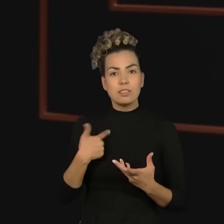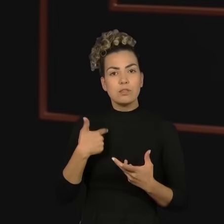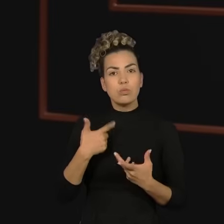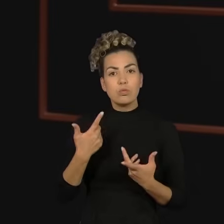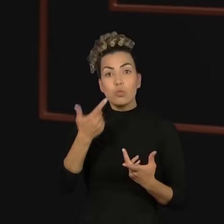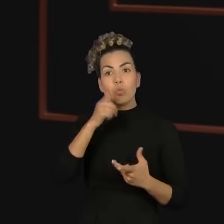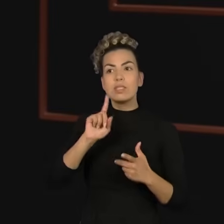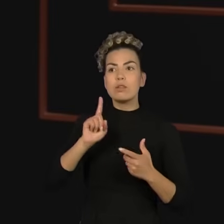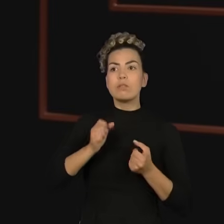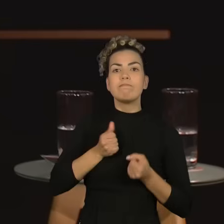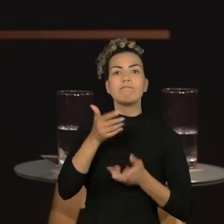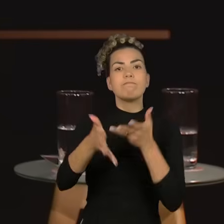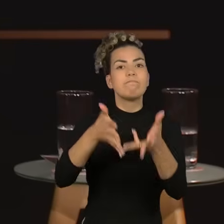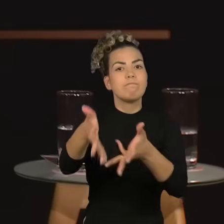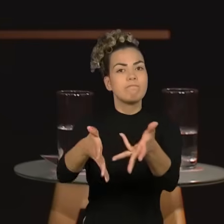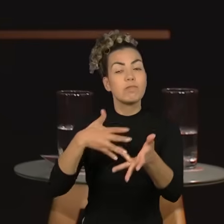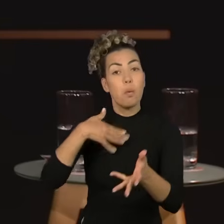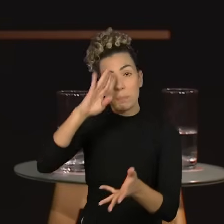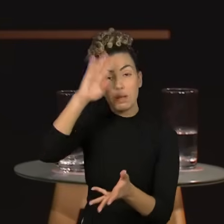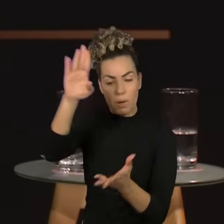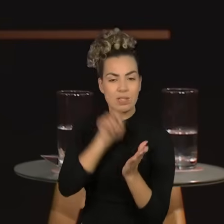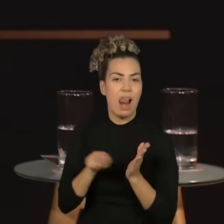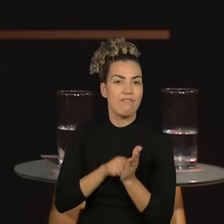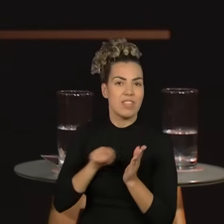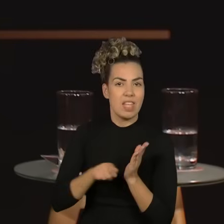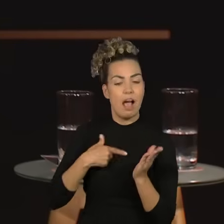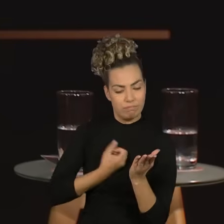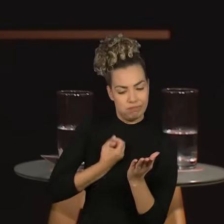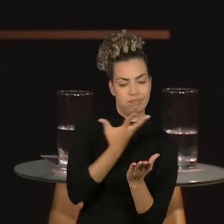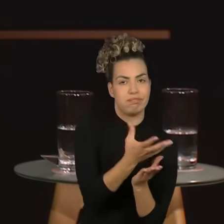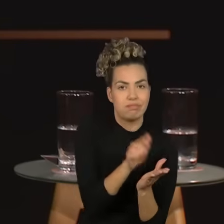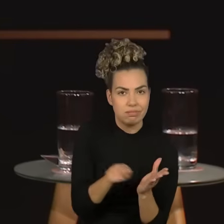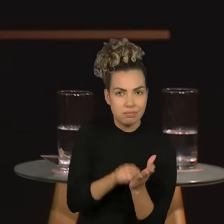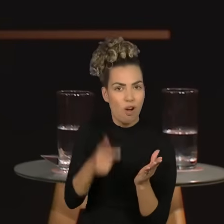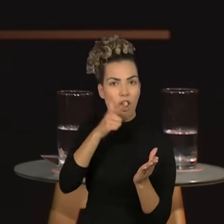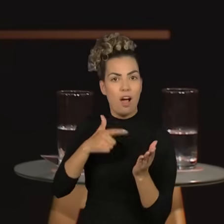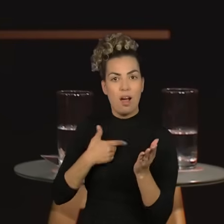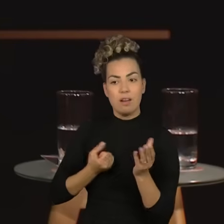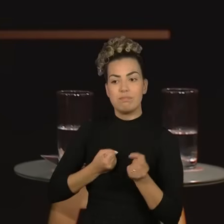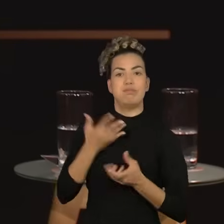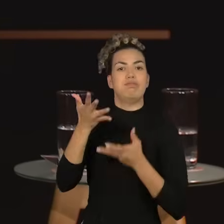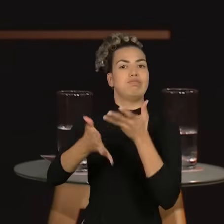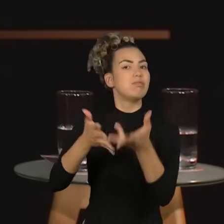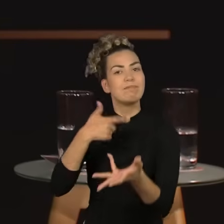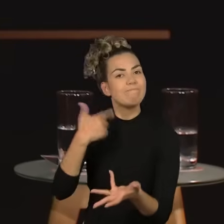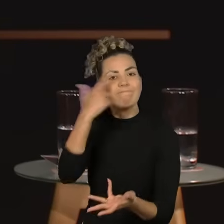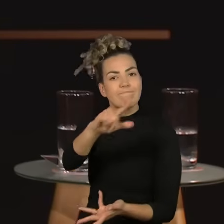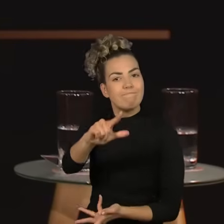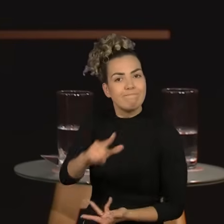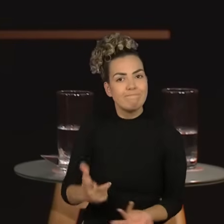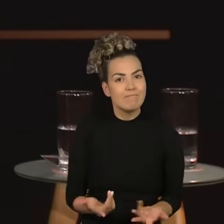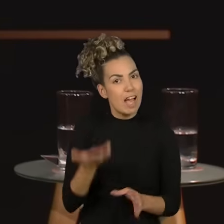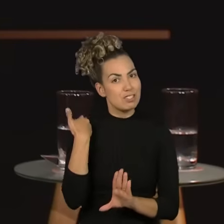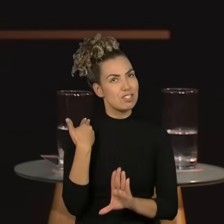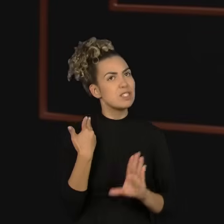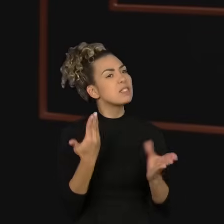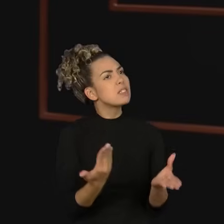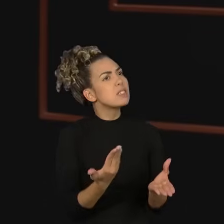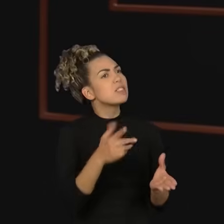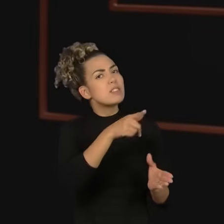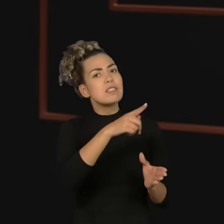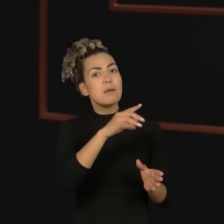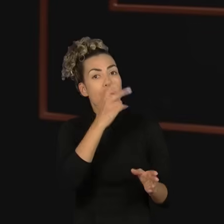escrevendo. Você disse que lá no Pod Minoga, por exemplo, você só conseguia entrar em cena com eles.